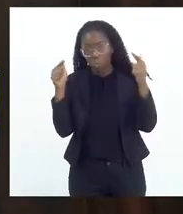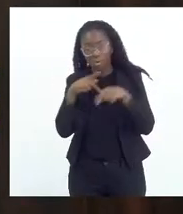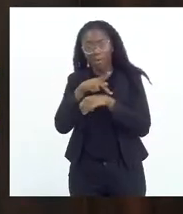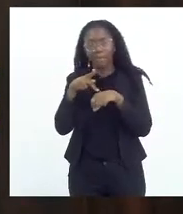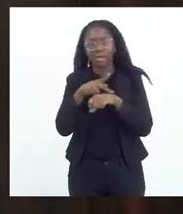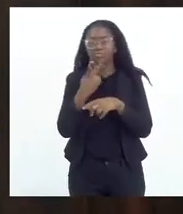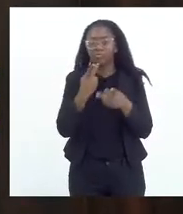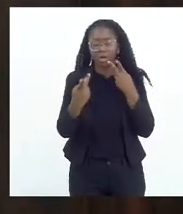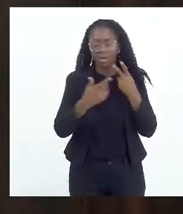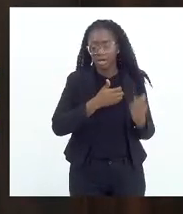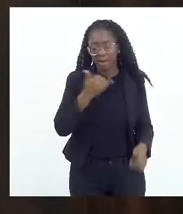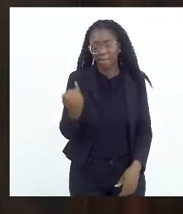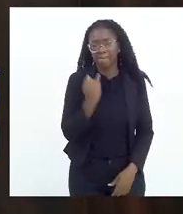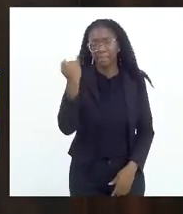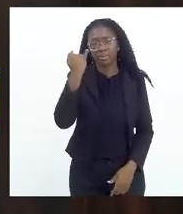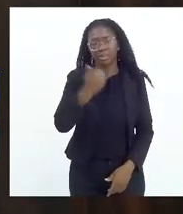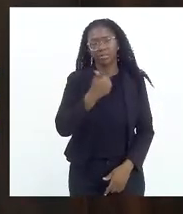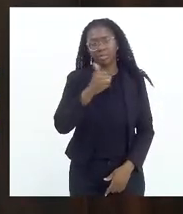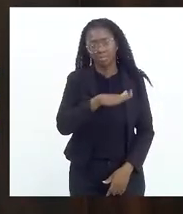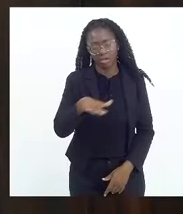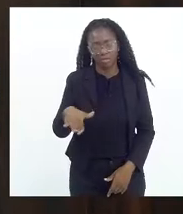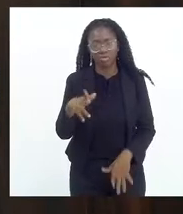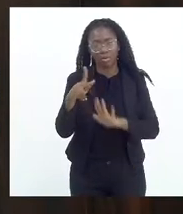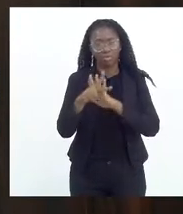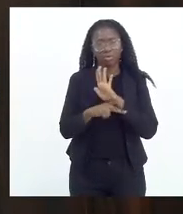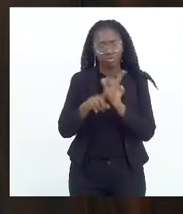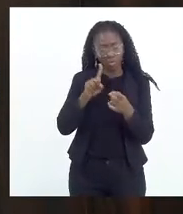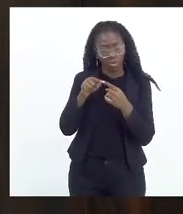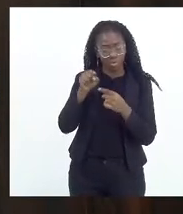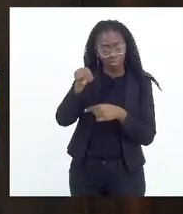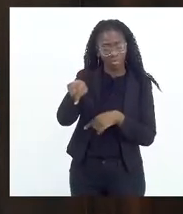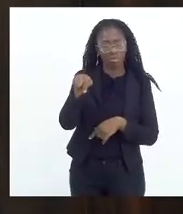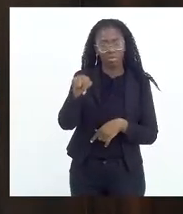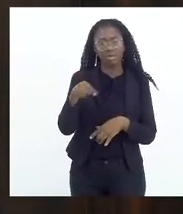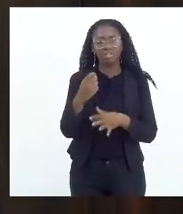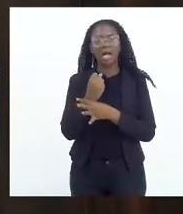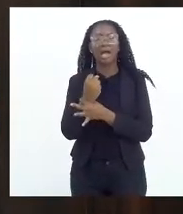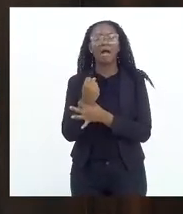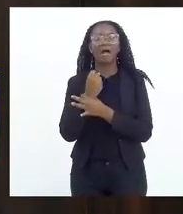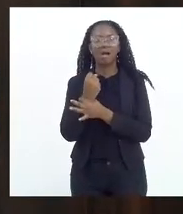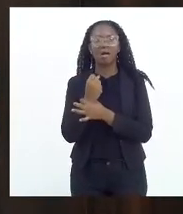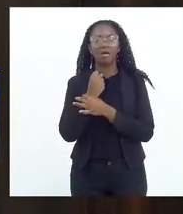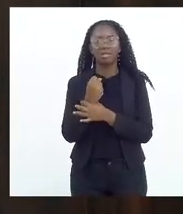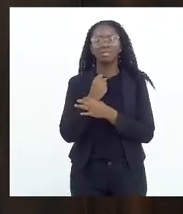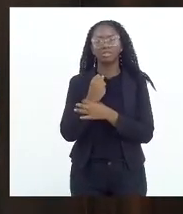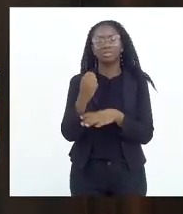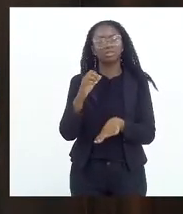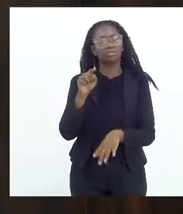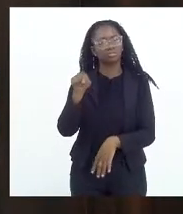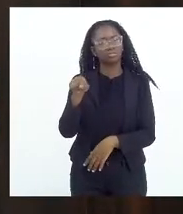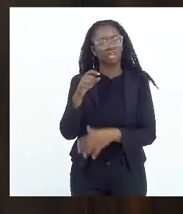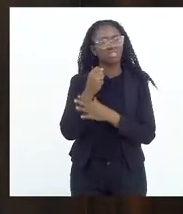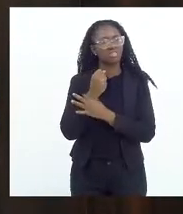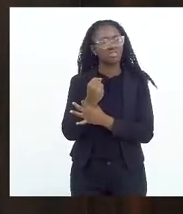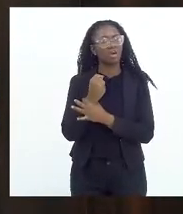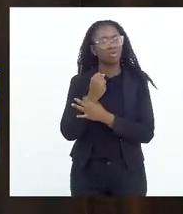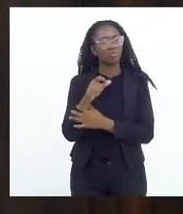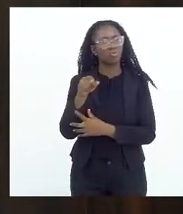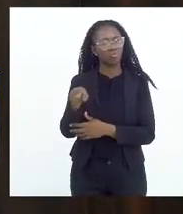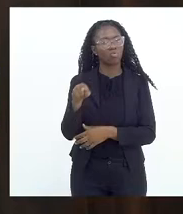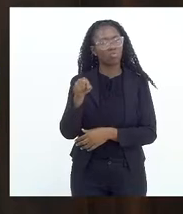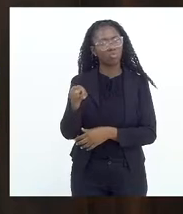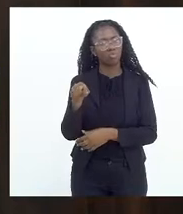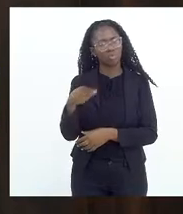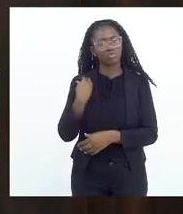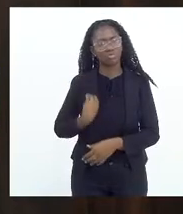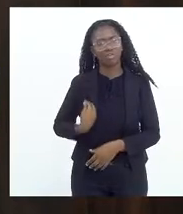primeira infância. Esse projeto vem exatamente nesse sentido de garantir essa segurança de qualidade de vida